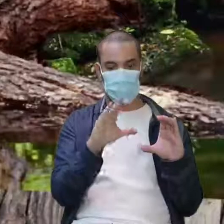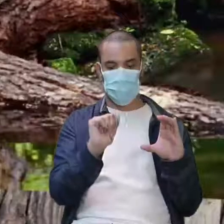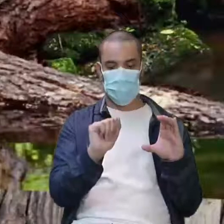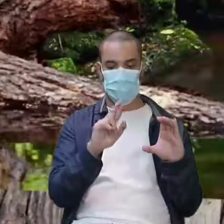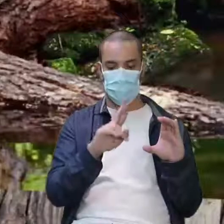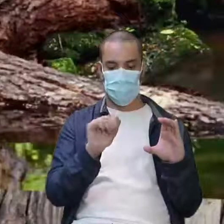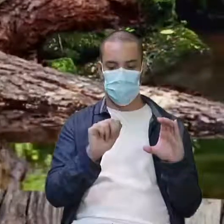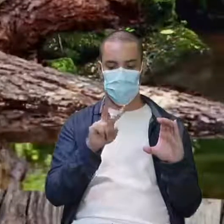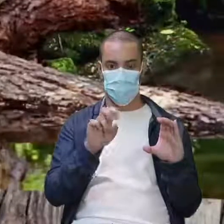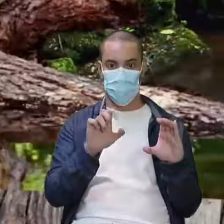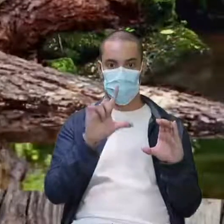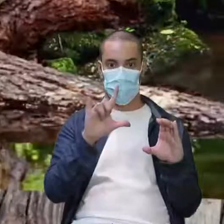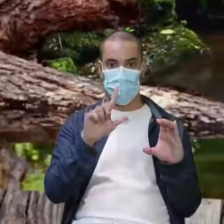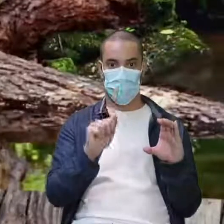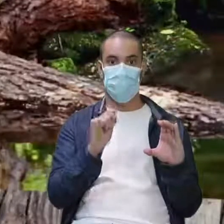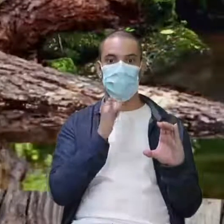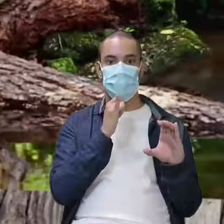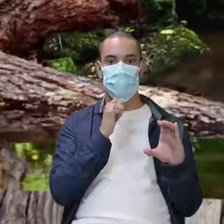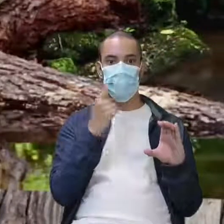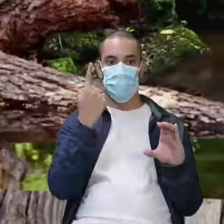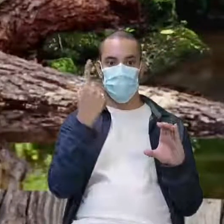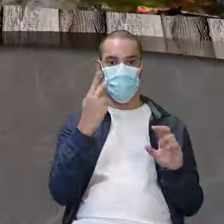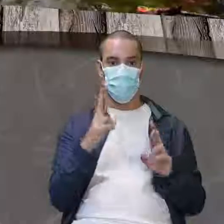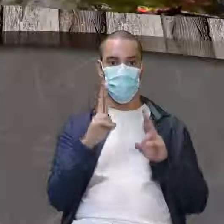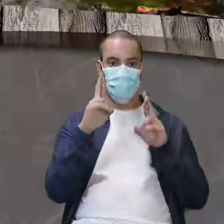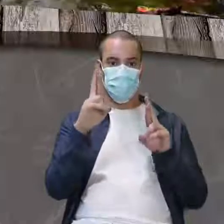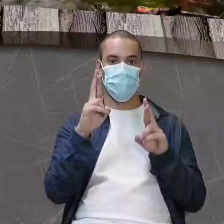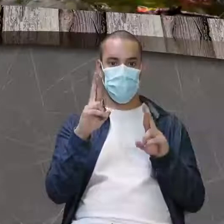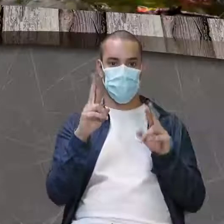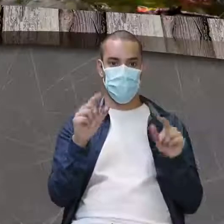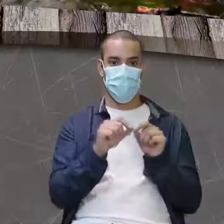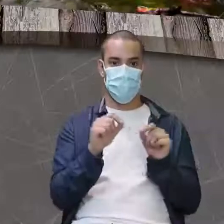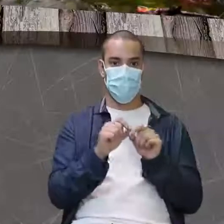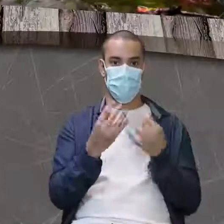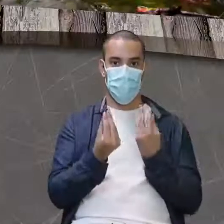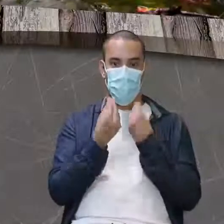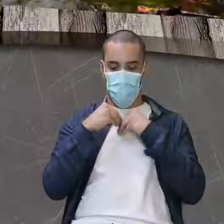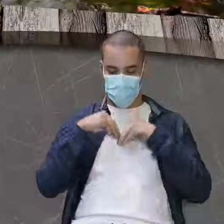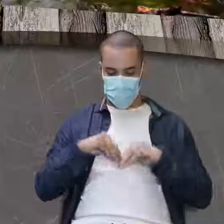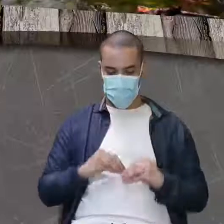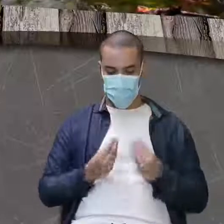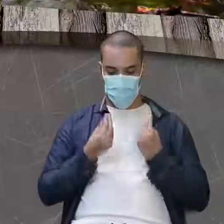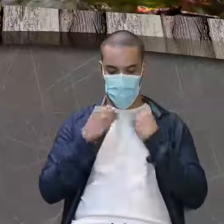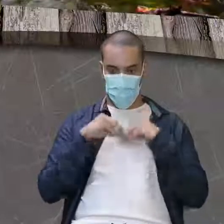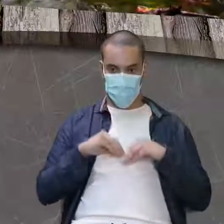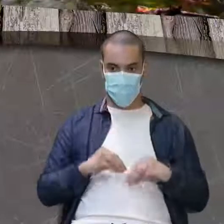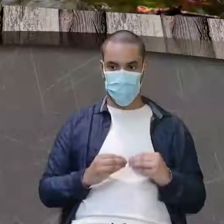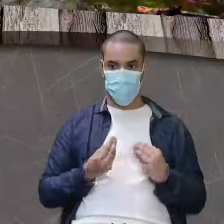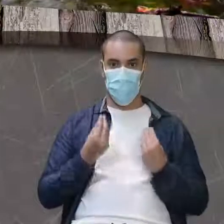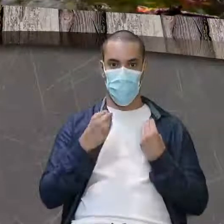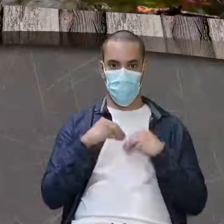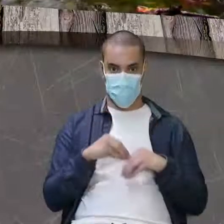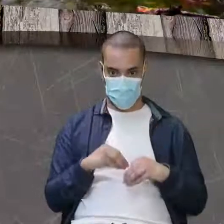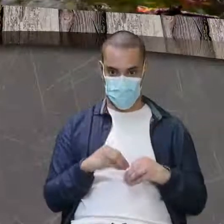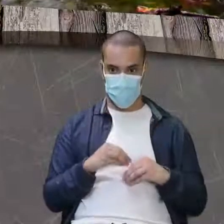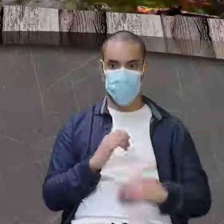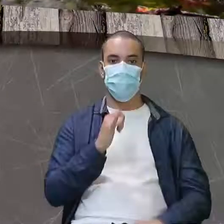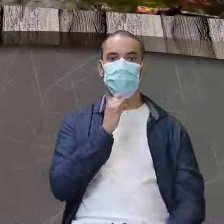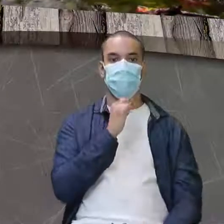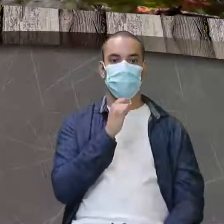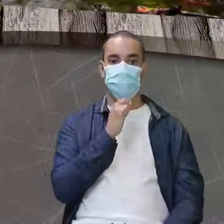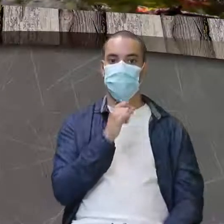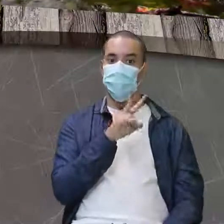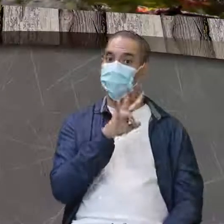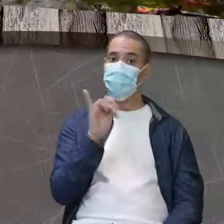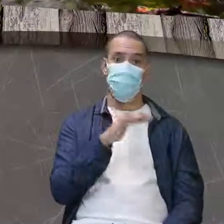caravela, por exemplo, aquela que fica responsável pelo processo de digestão dos alimentos que eles obtiveram do meio, aí a